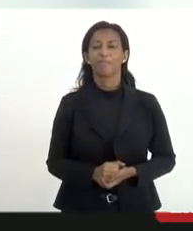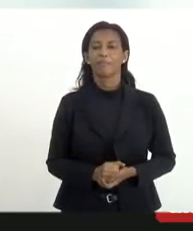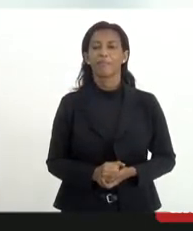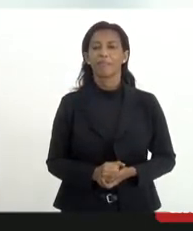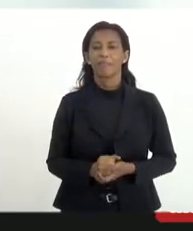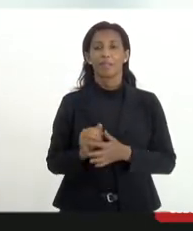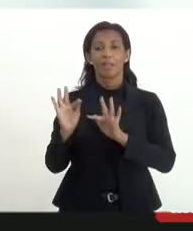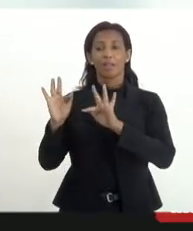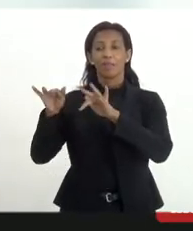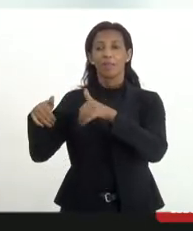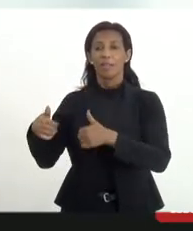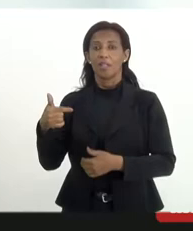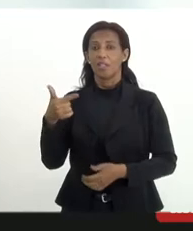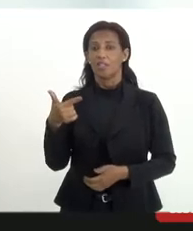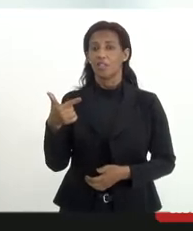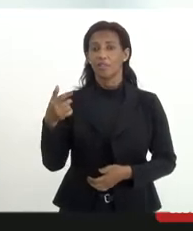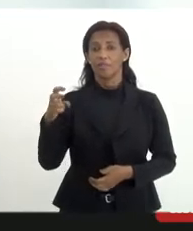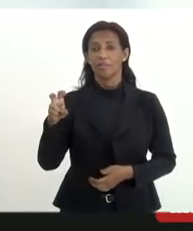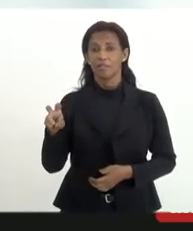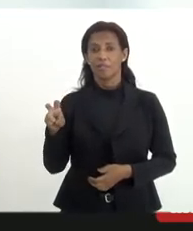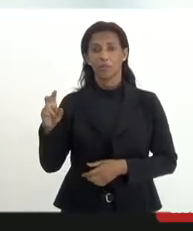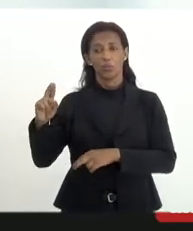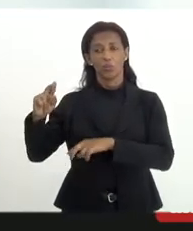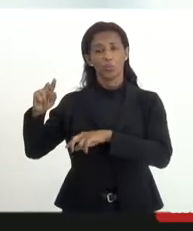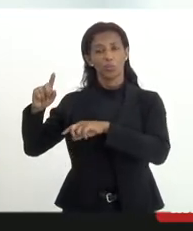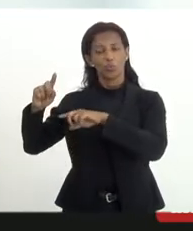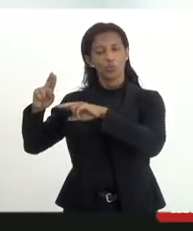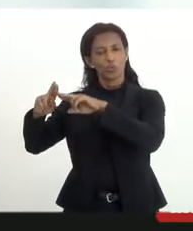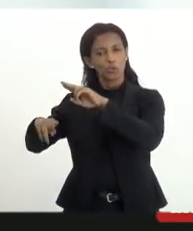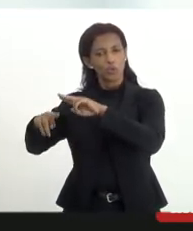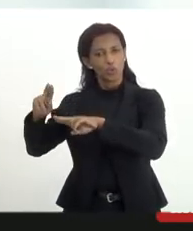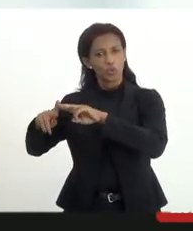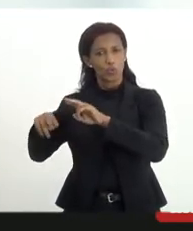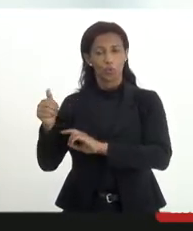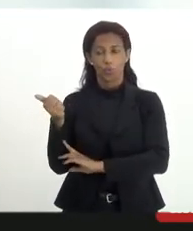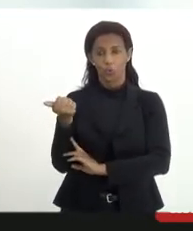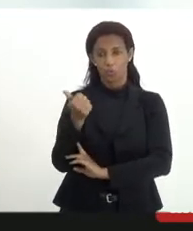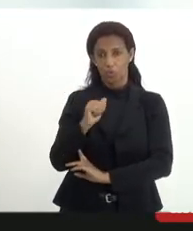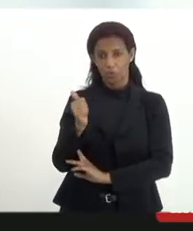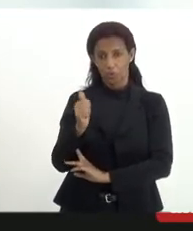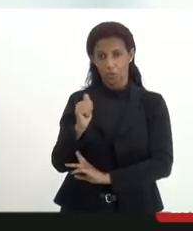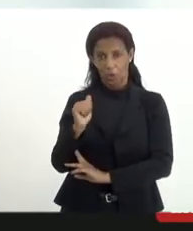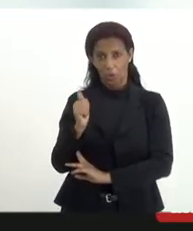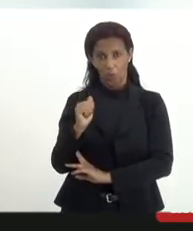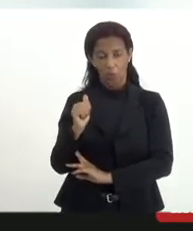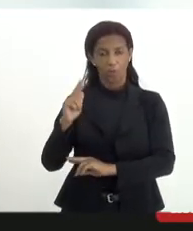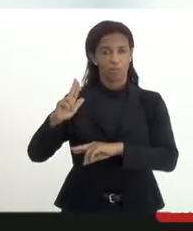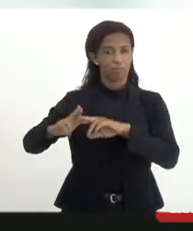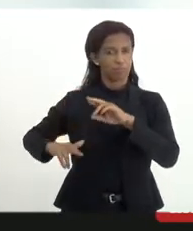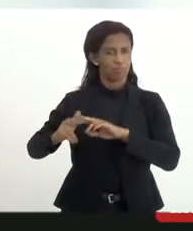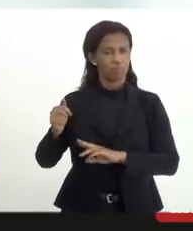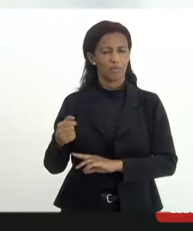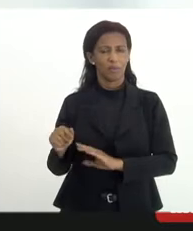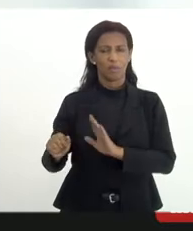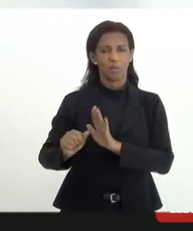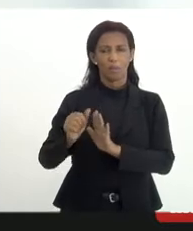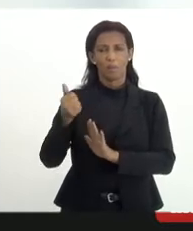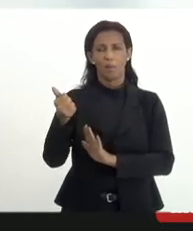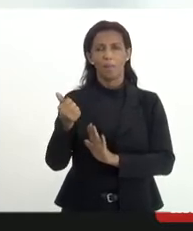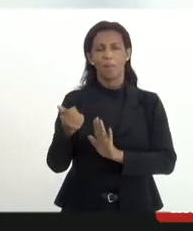extinguiria em 25 do 6. Em 11 do 6, nós fizemos o primeiro requerimento